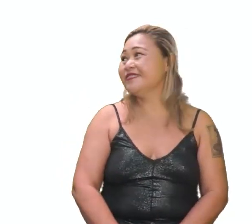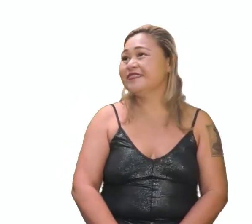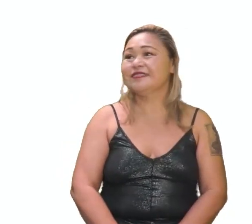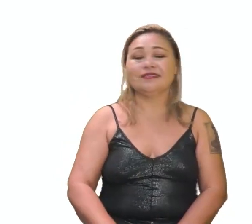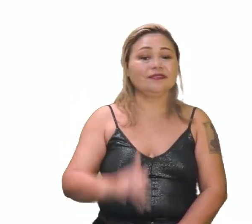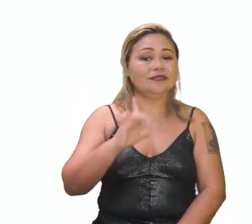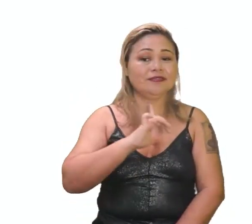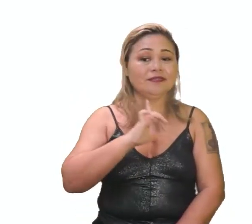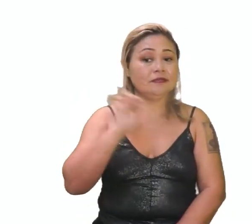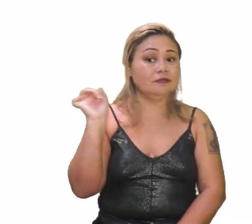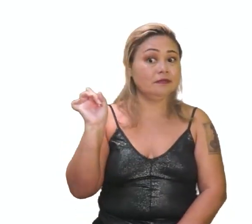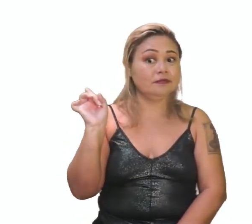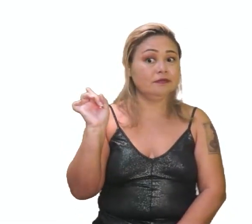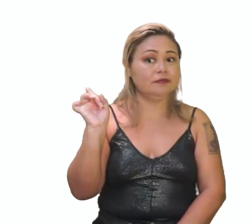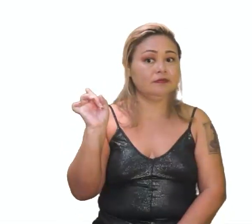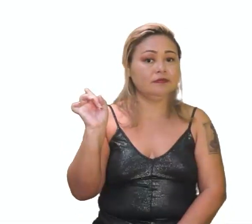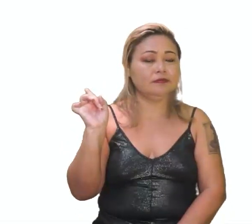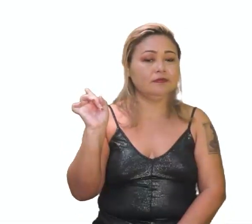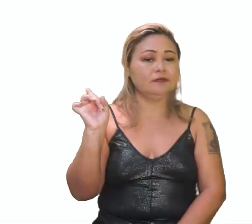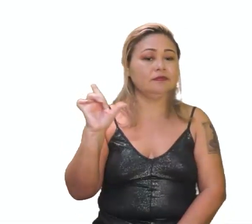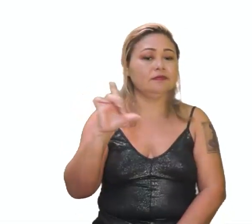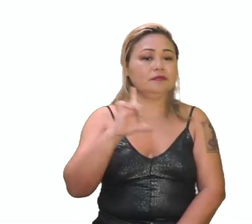A gente tem aqui.